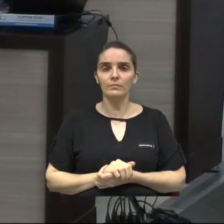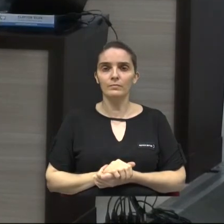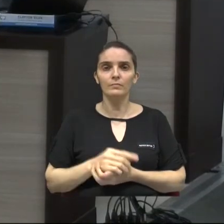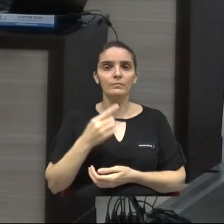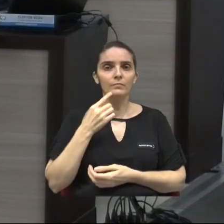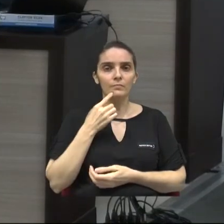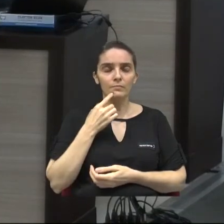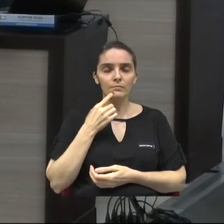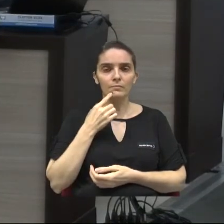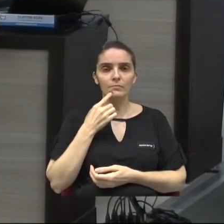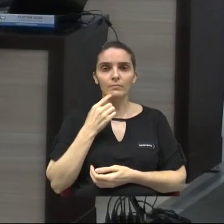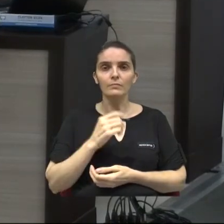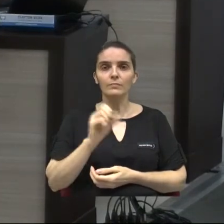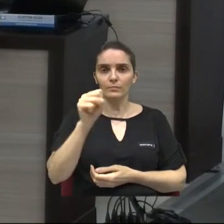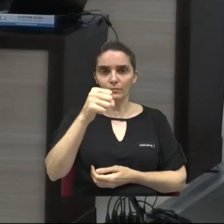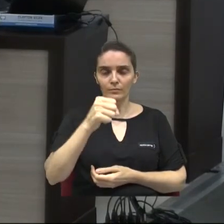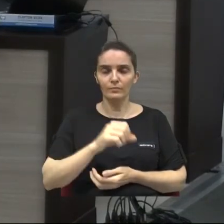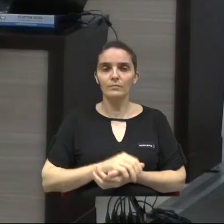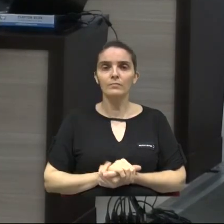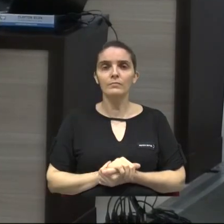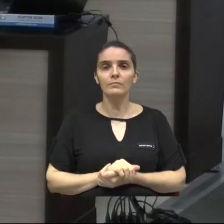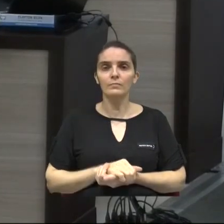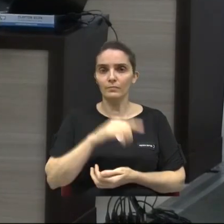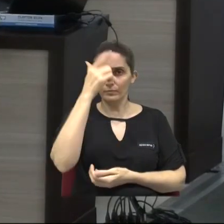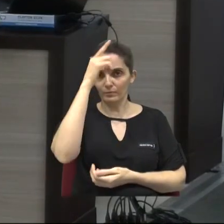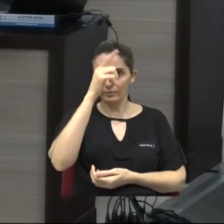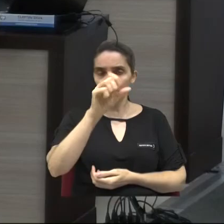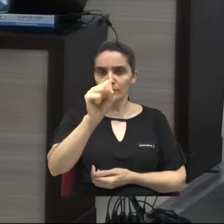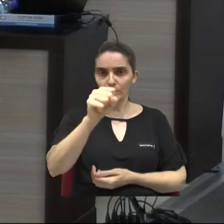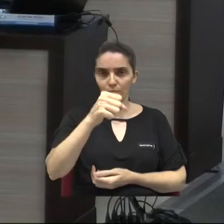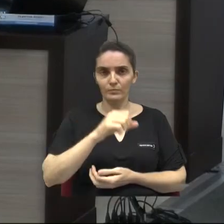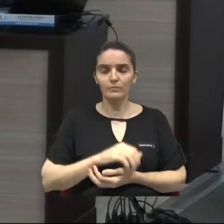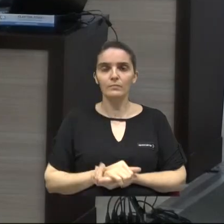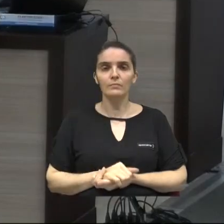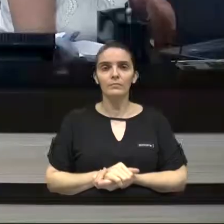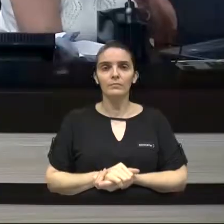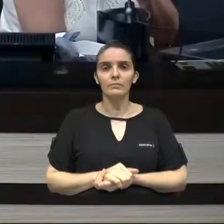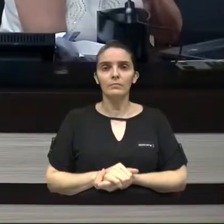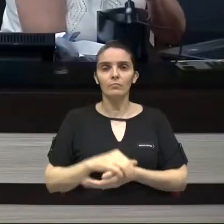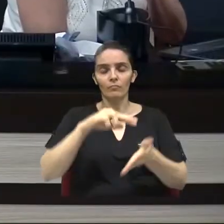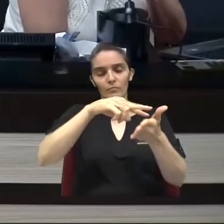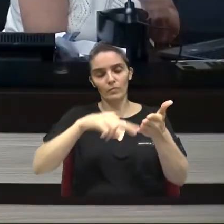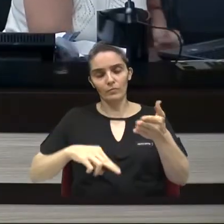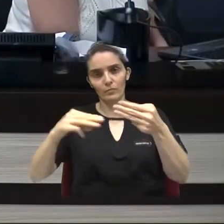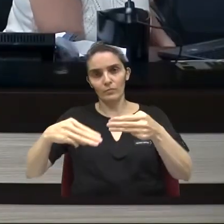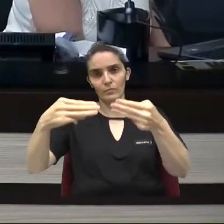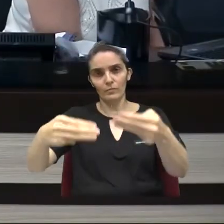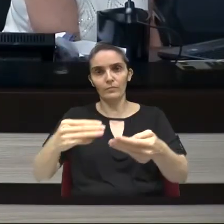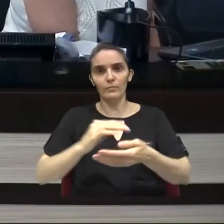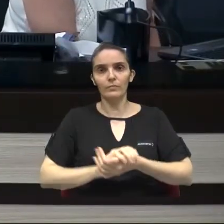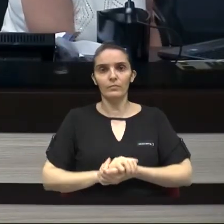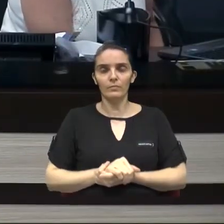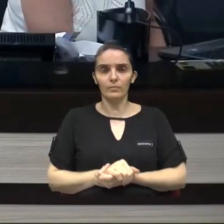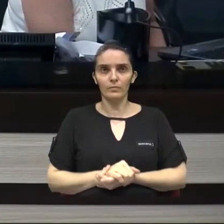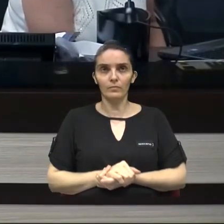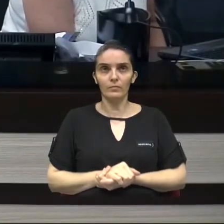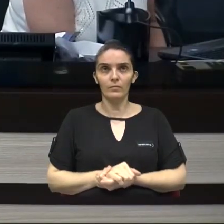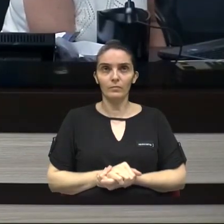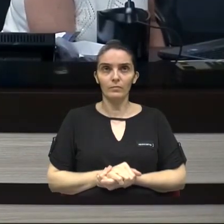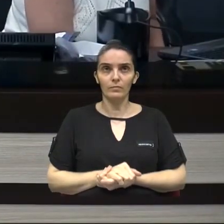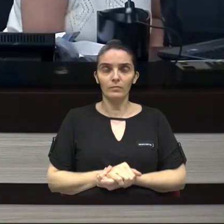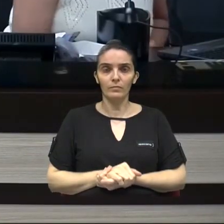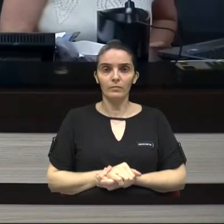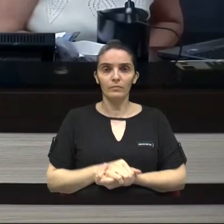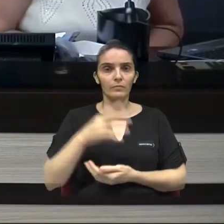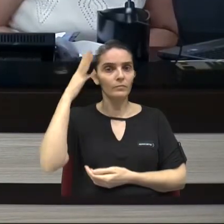Cleiton. Sim, senhor presidente. Alemão. Sim, senhor presidente. A leitura das moções. Questão de ordem.